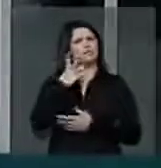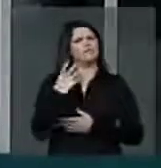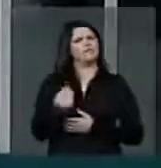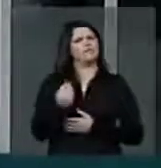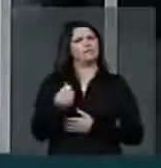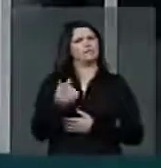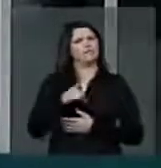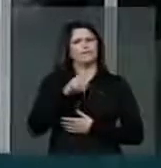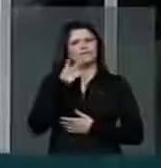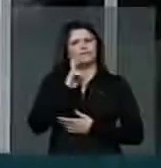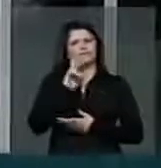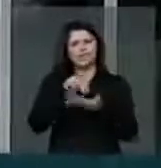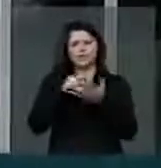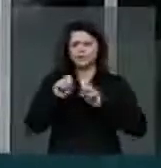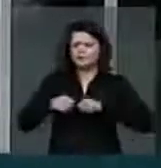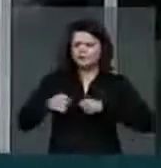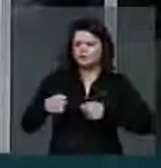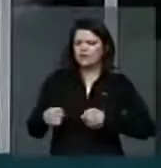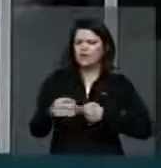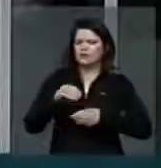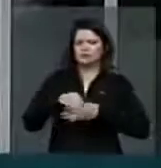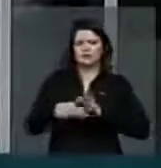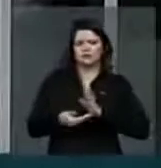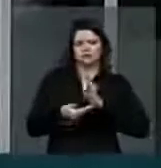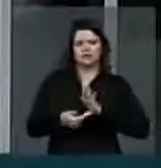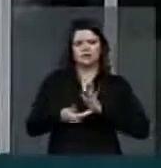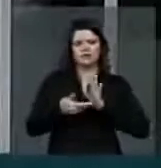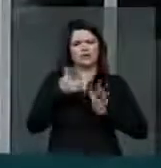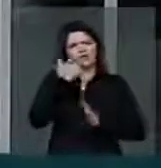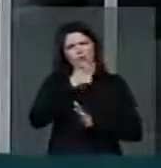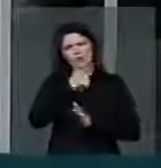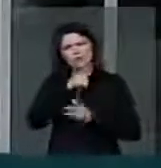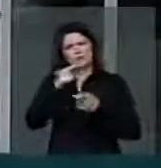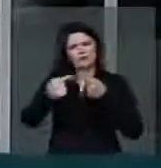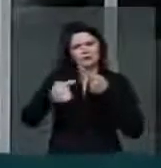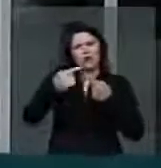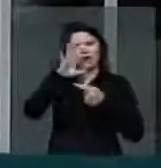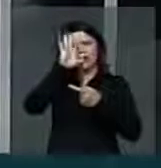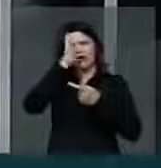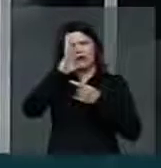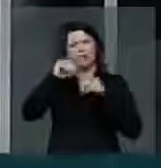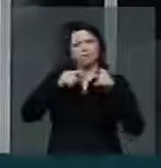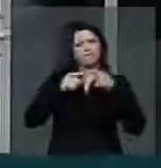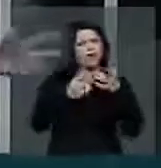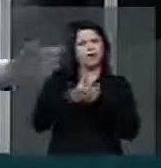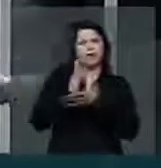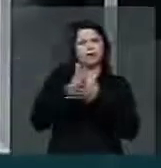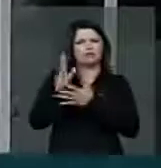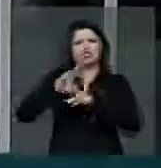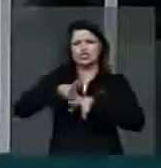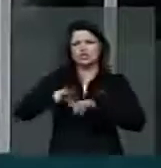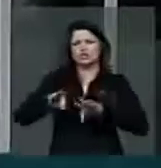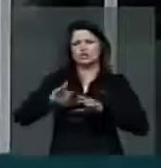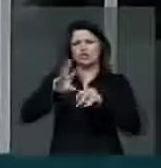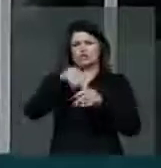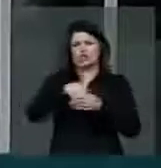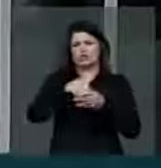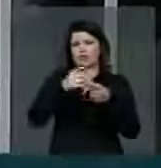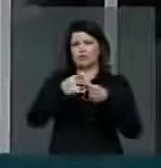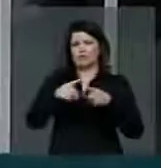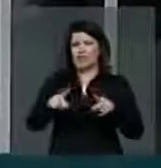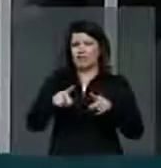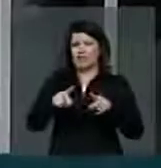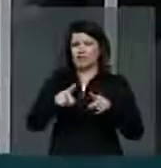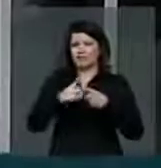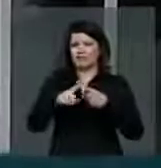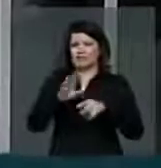Nós nos esforçamos aqui na casa, conseguimos deliberar e aprovar várias emendas, e quando